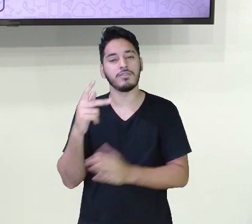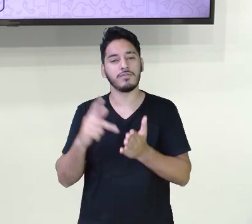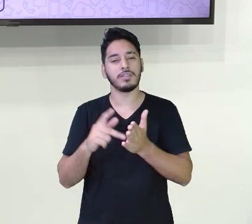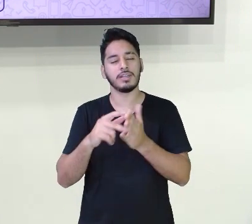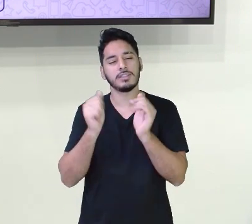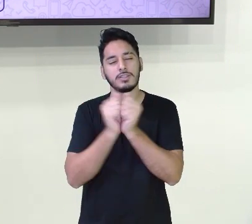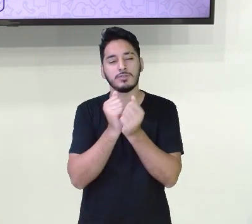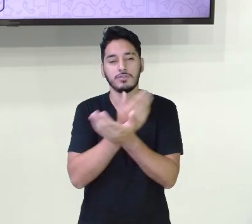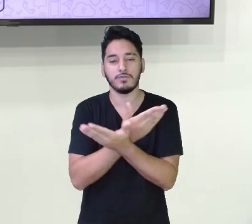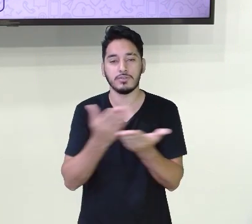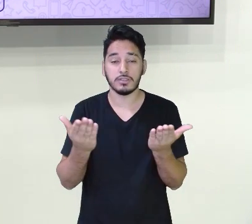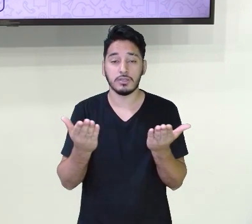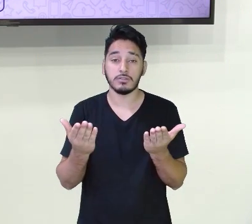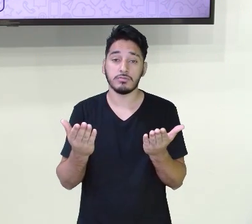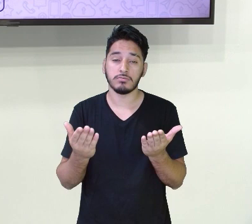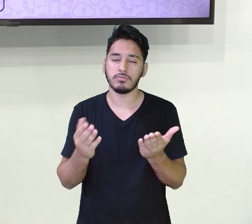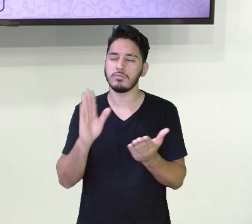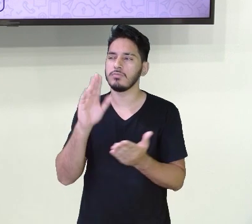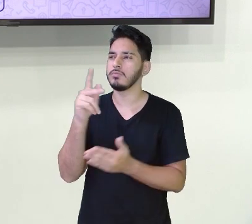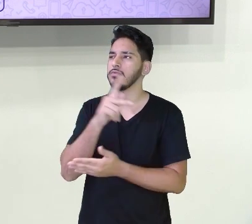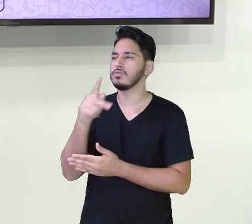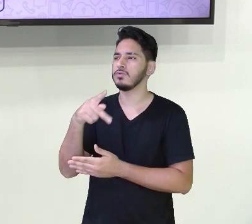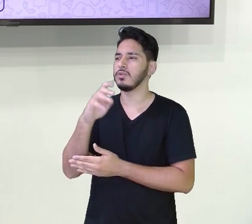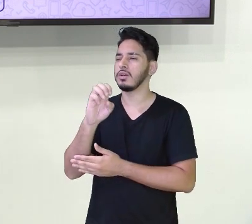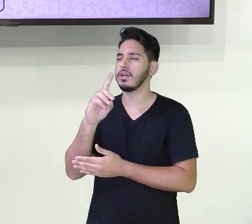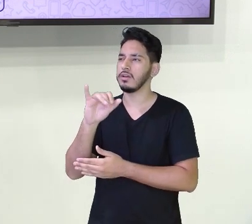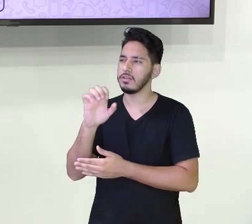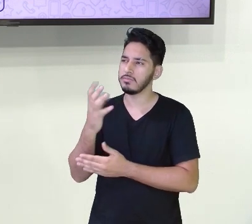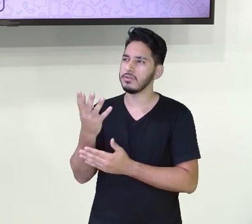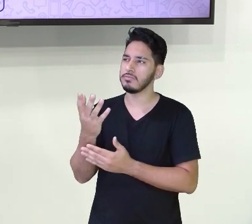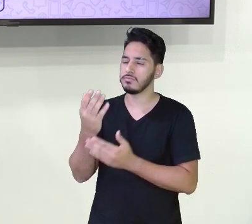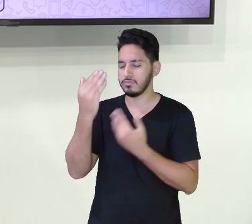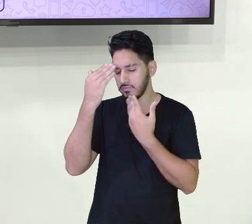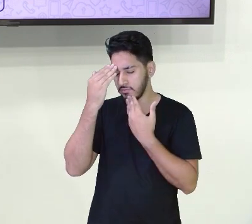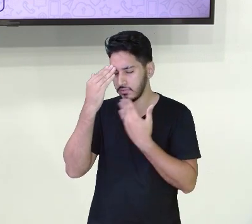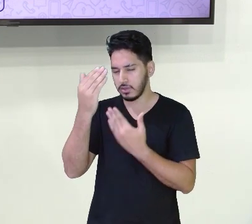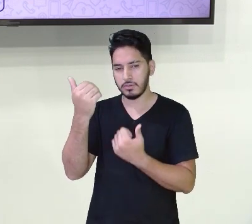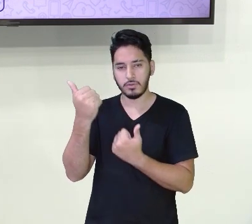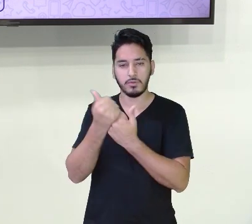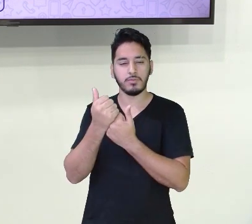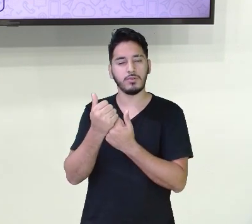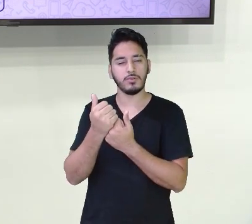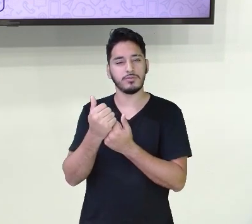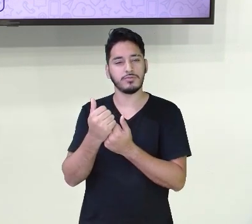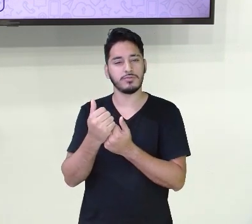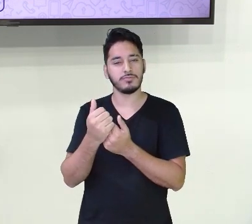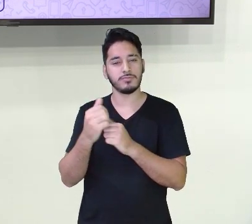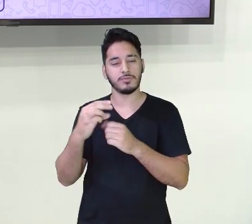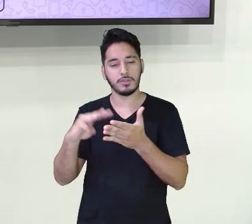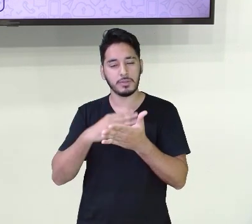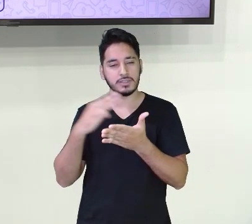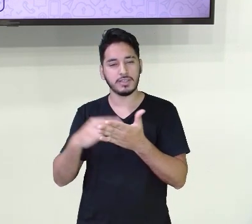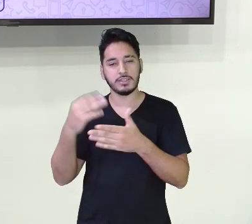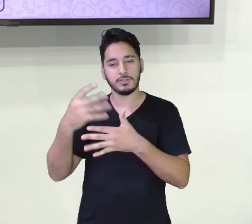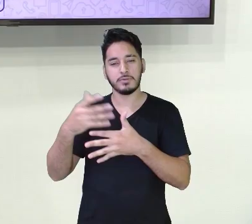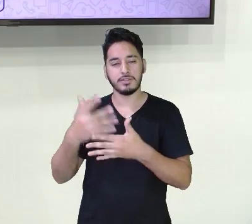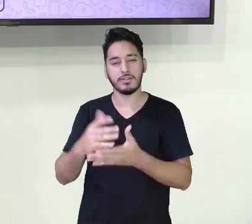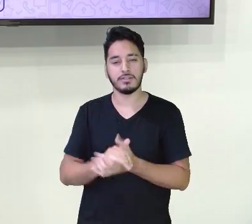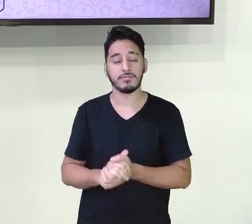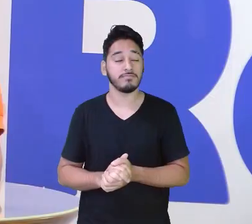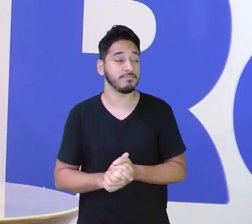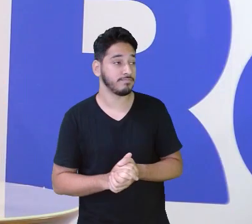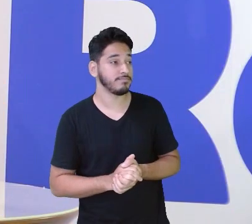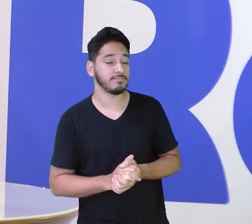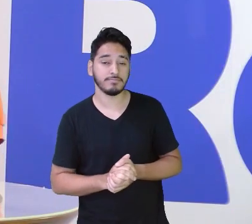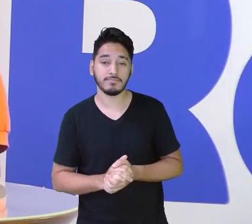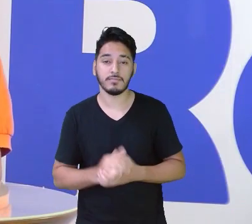com vocês. E, professora Kedma, também quero agradecer o apoio que você deu aqui no chat e nos comentários, né? Muito legais. É isso